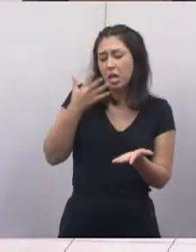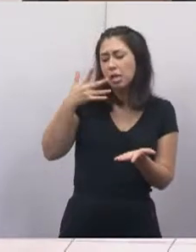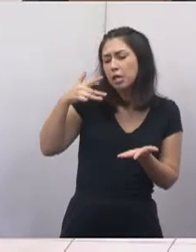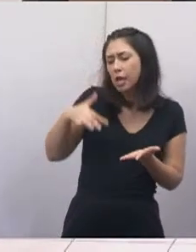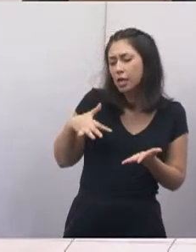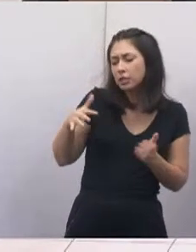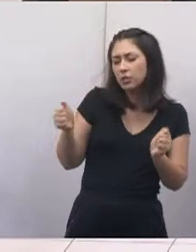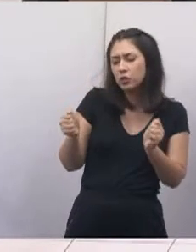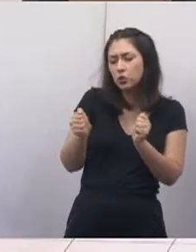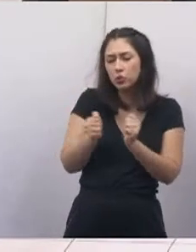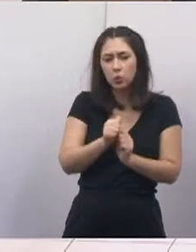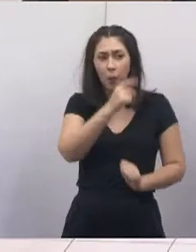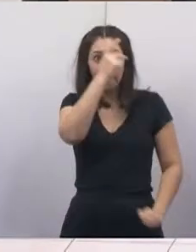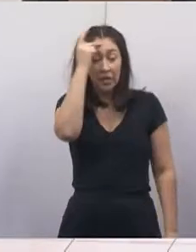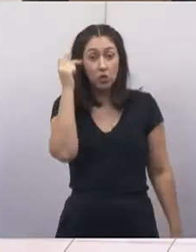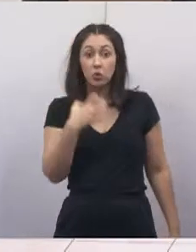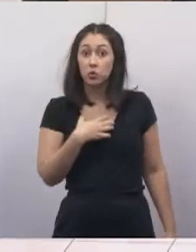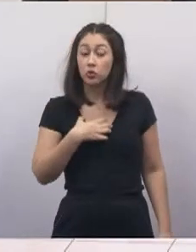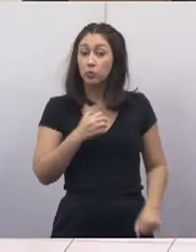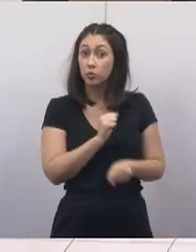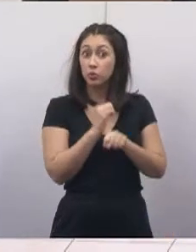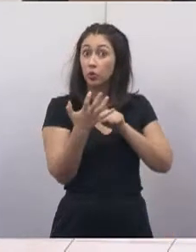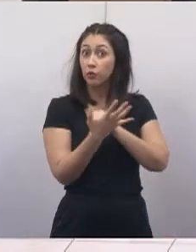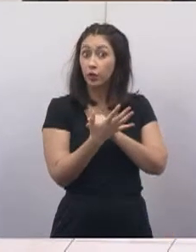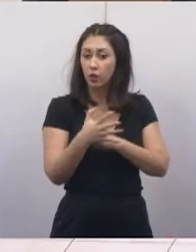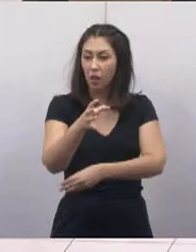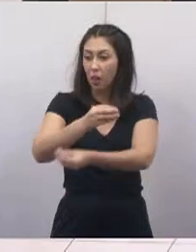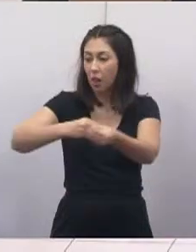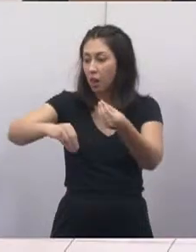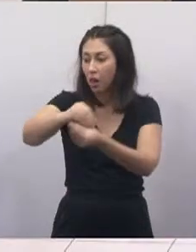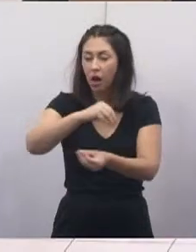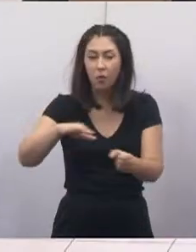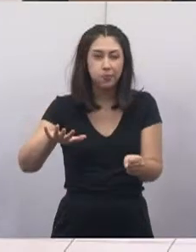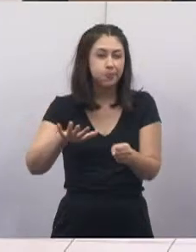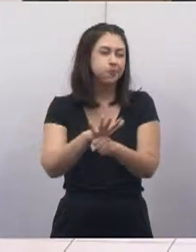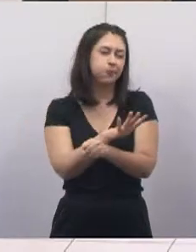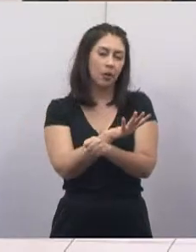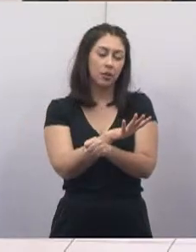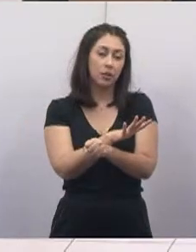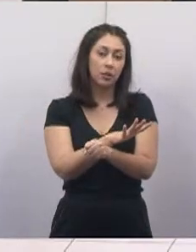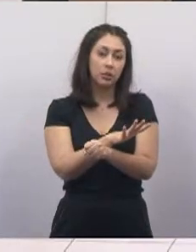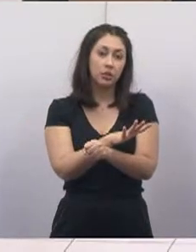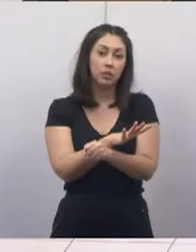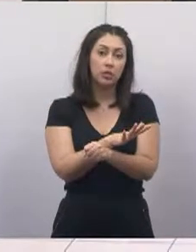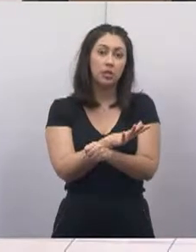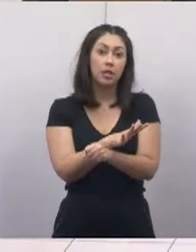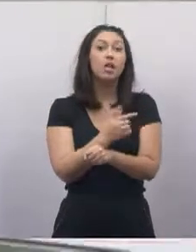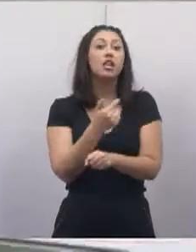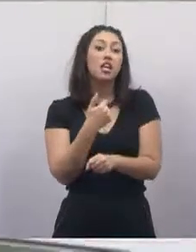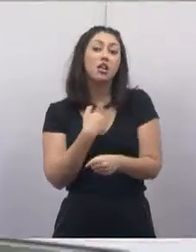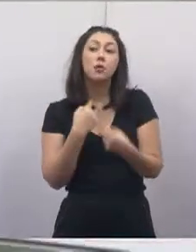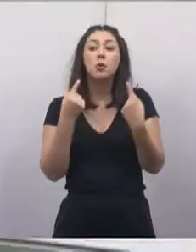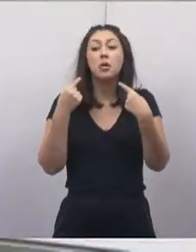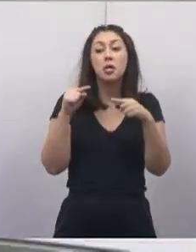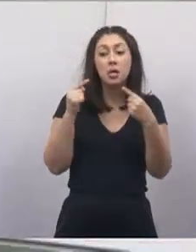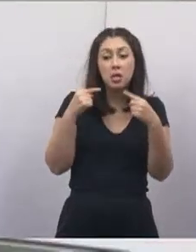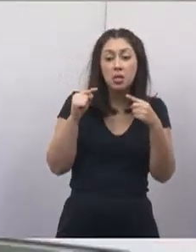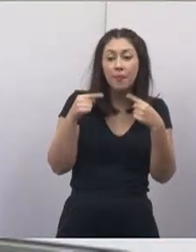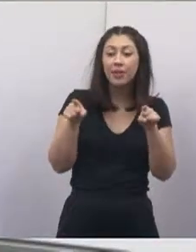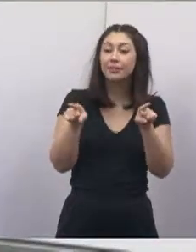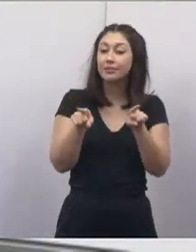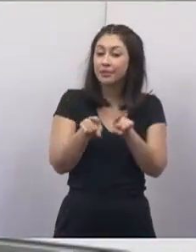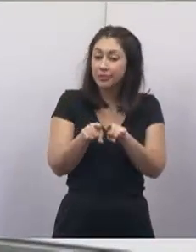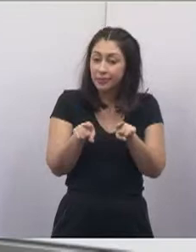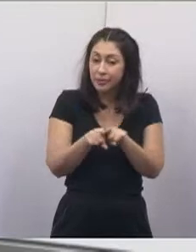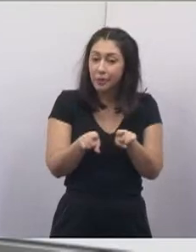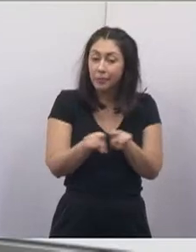pessoas suspeitas de Covid. E, além disso, além de eu ser o crítico da situação, dei